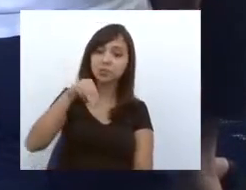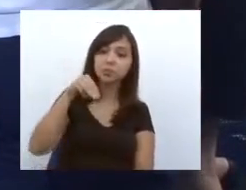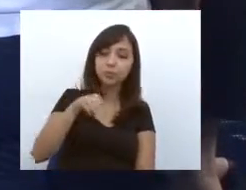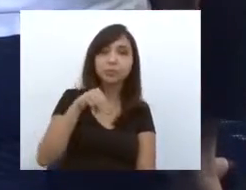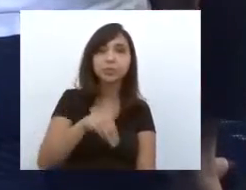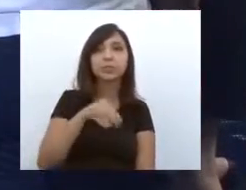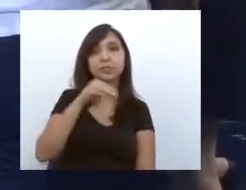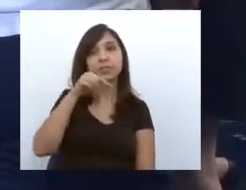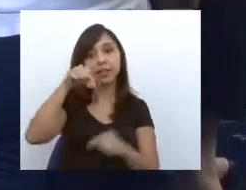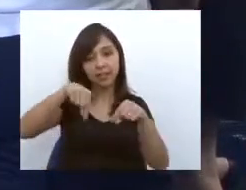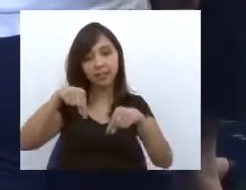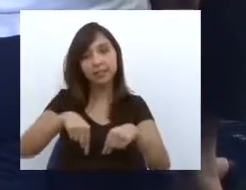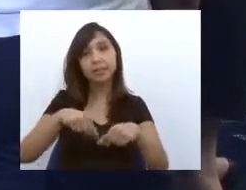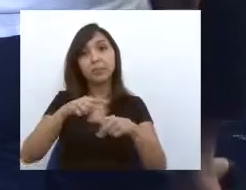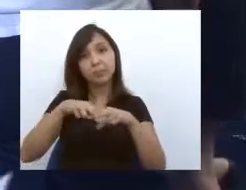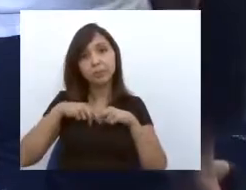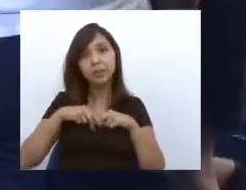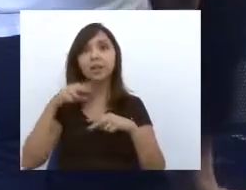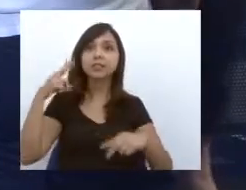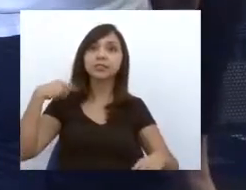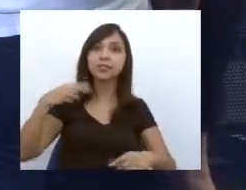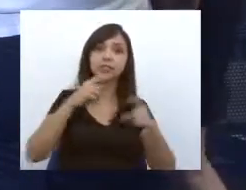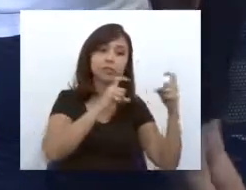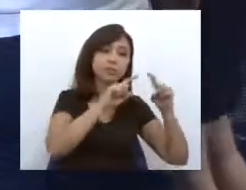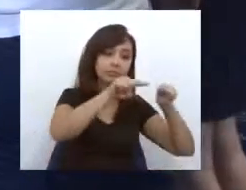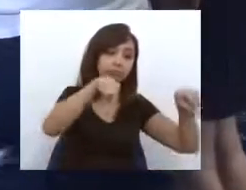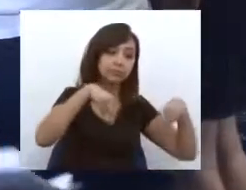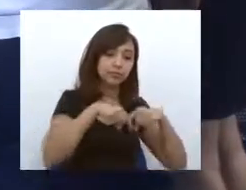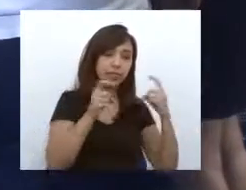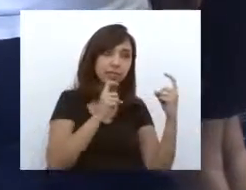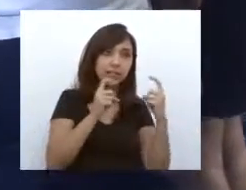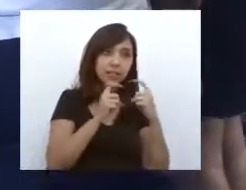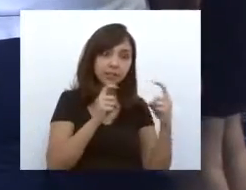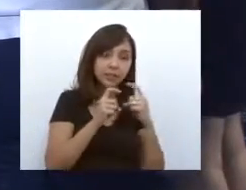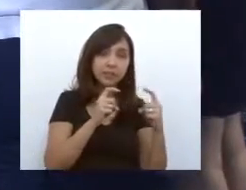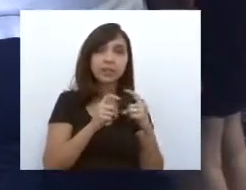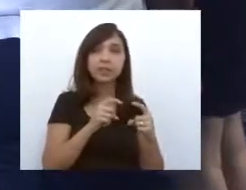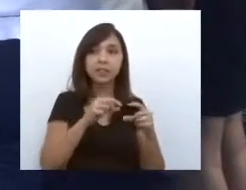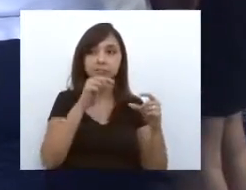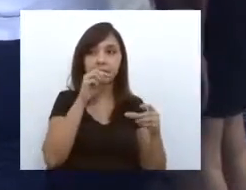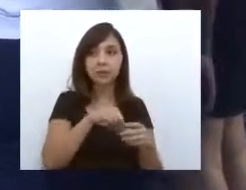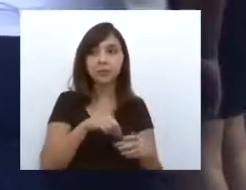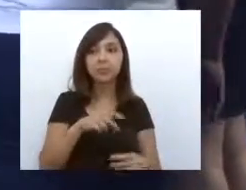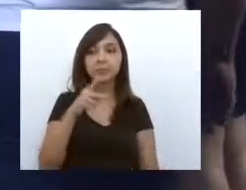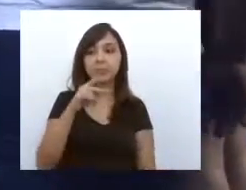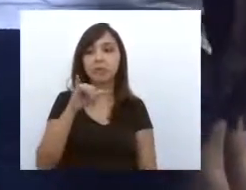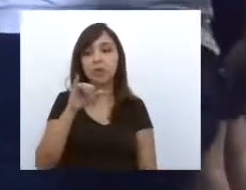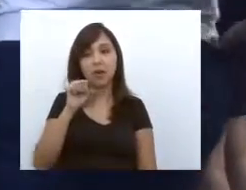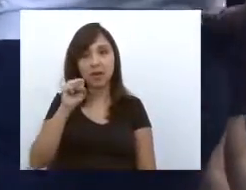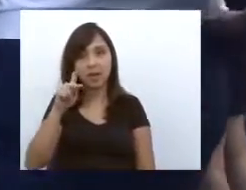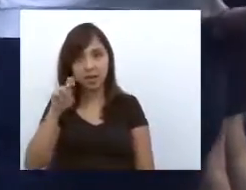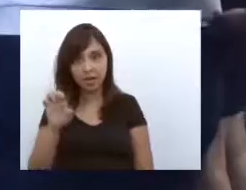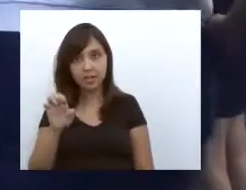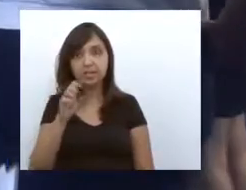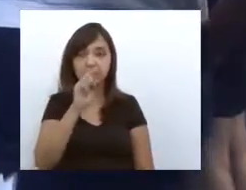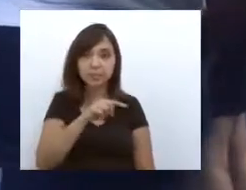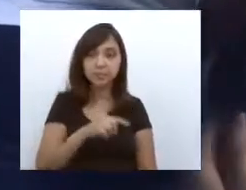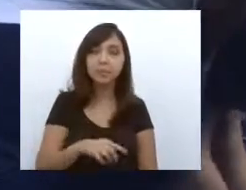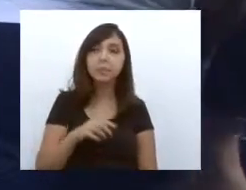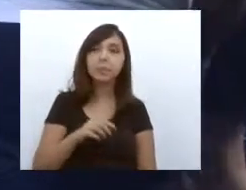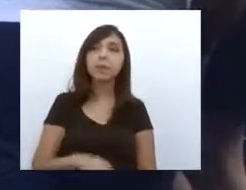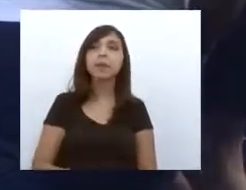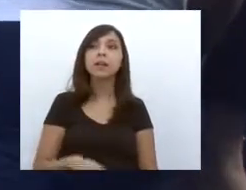1 hora e 5 minutos, diretamente, justamente porque vereadores se reuniram com uma representante da POSP, a senhora Osani